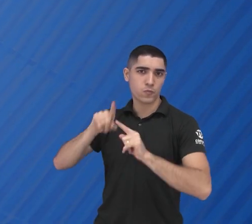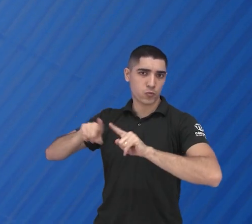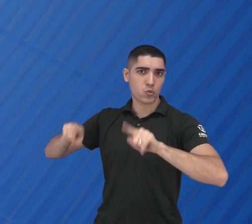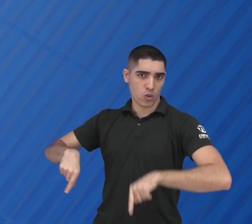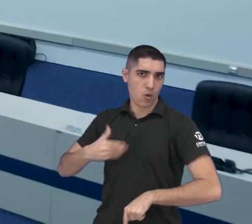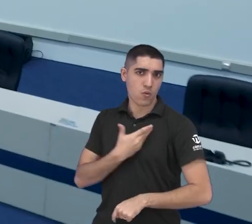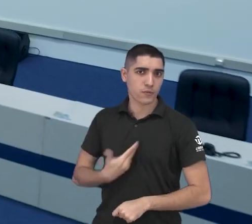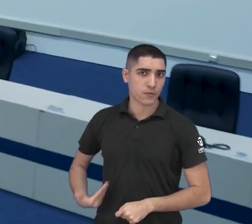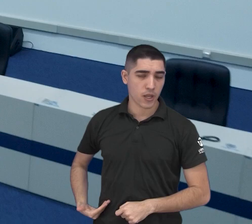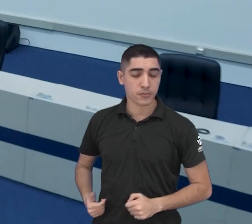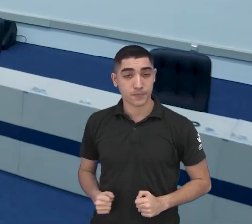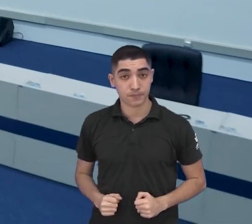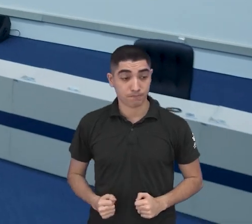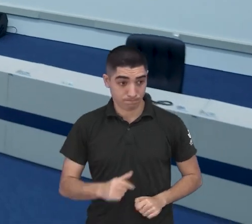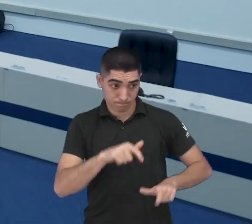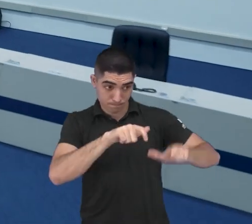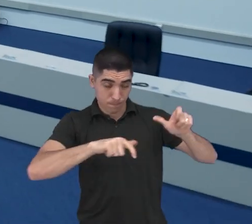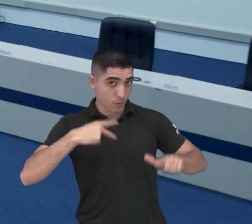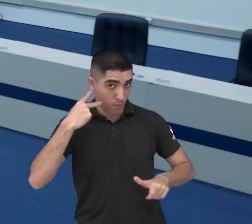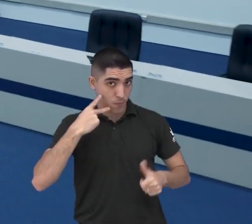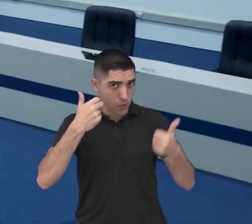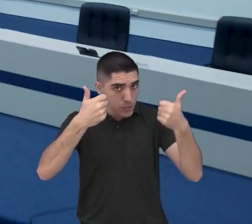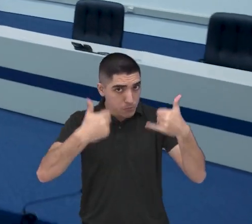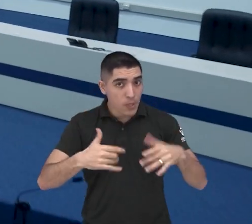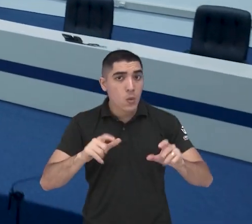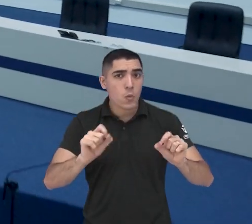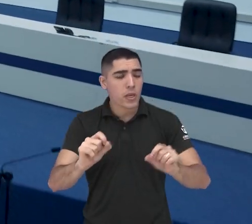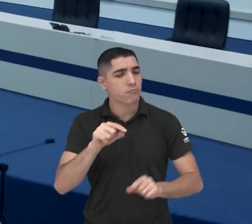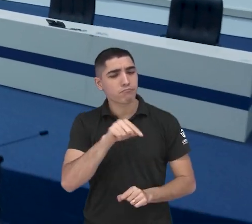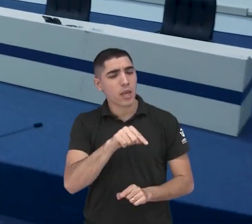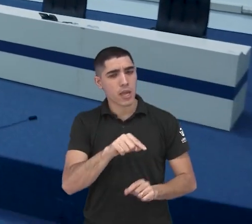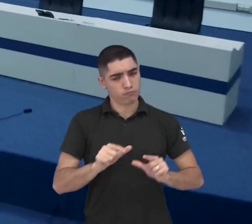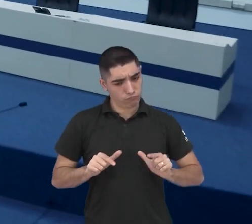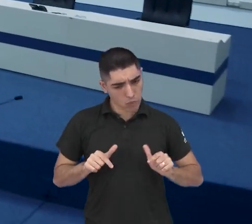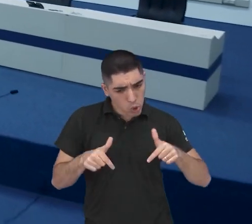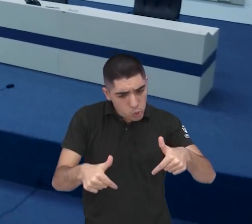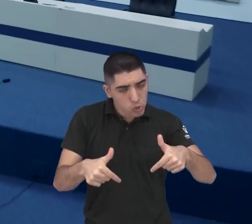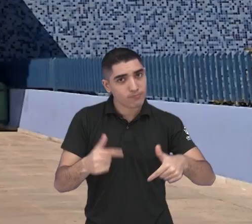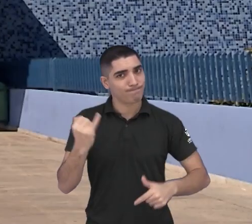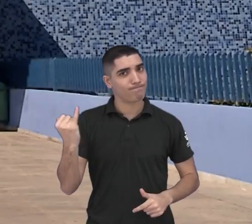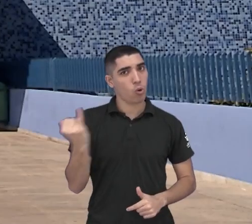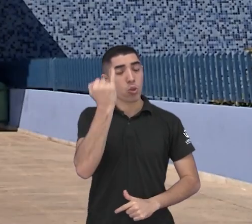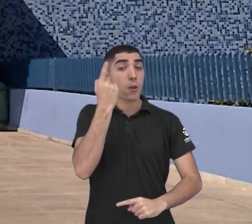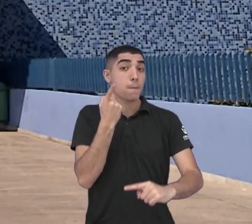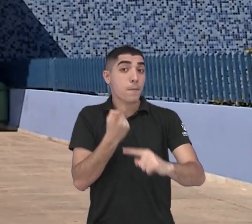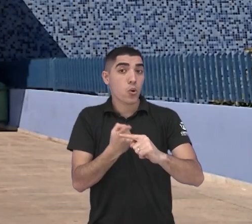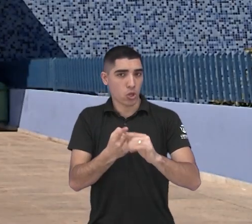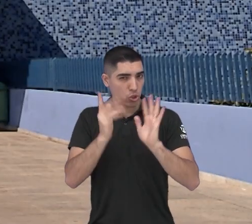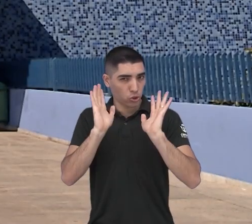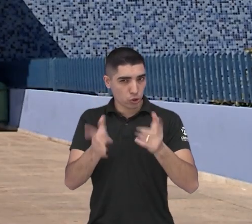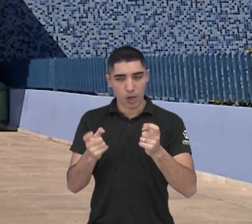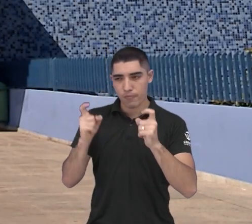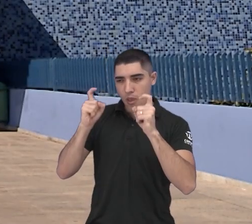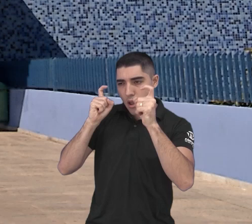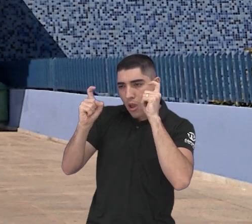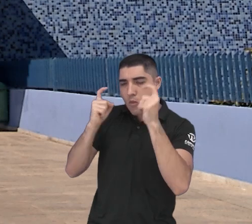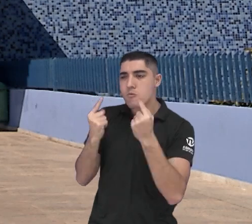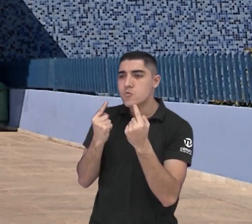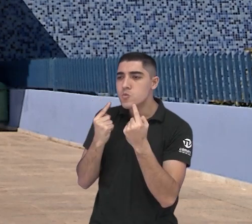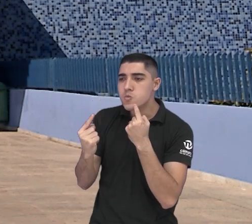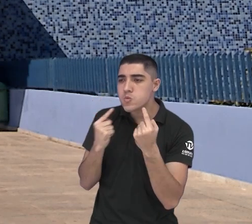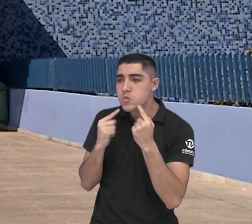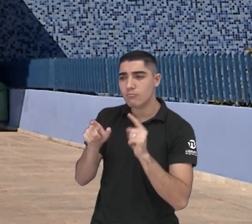Público. De acordo com os parlamentares, a iniciativa é importante e surgiu após conversas